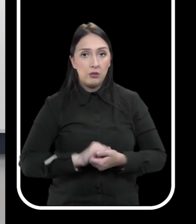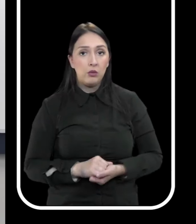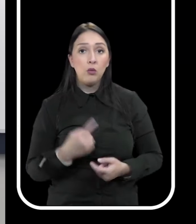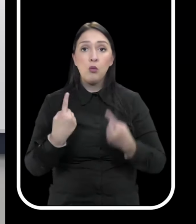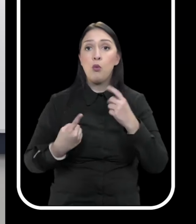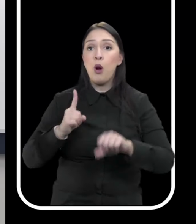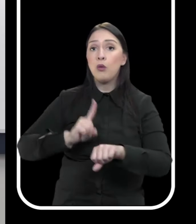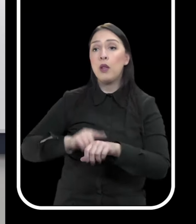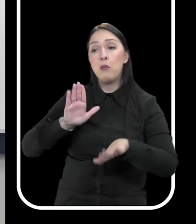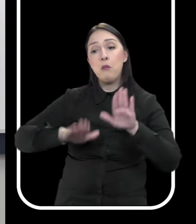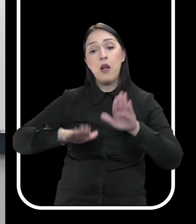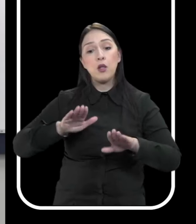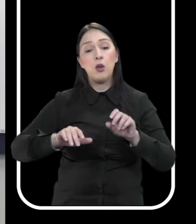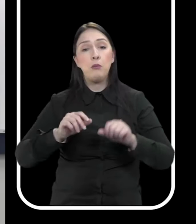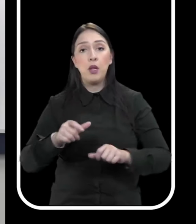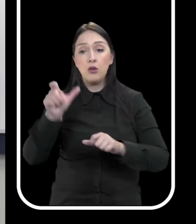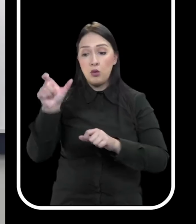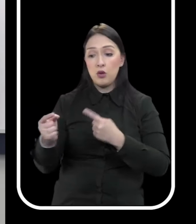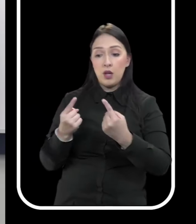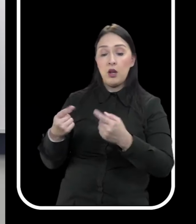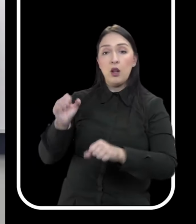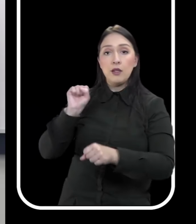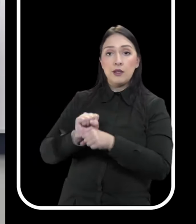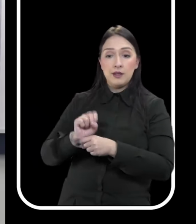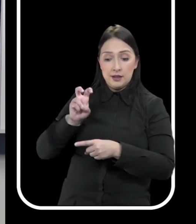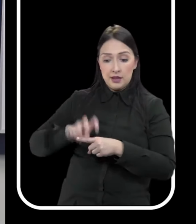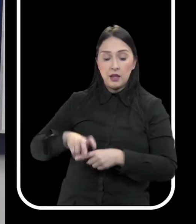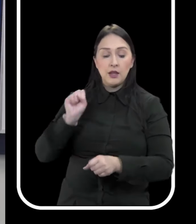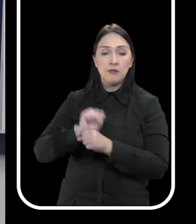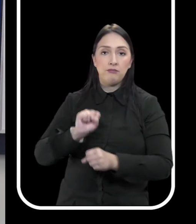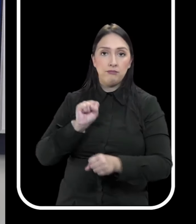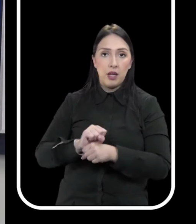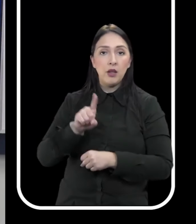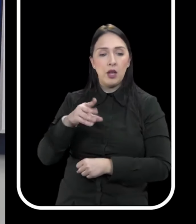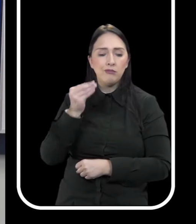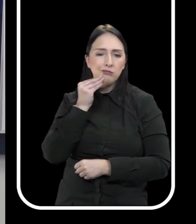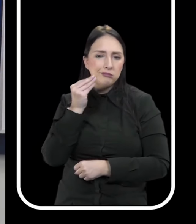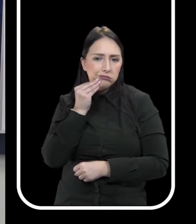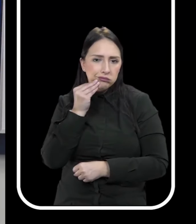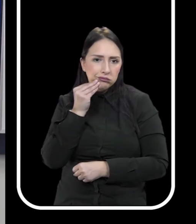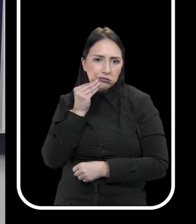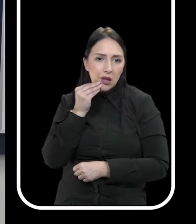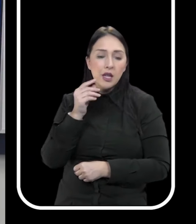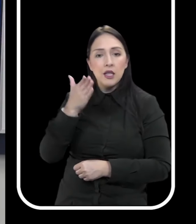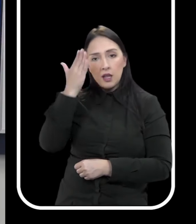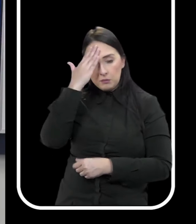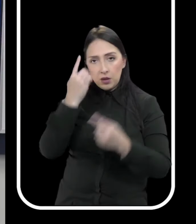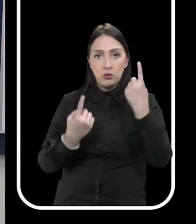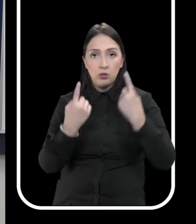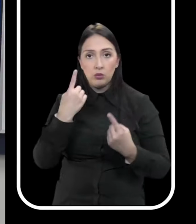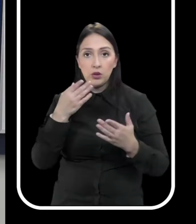exatamente qual é o tempo médio que o cliente que chega espera. É feita uma simulação